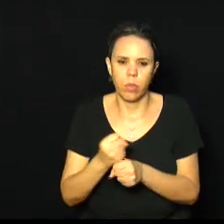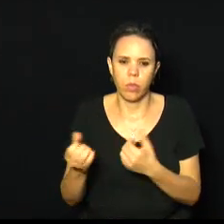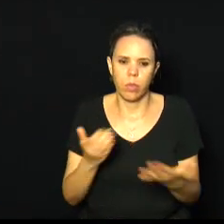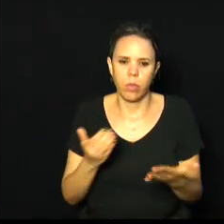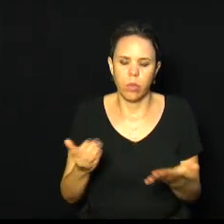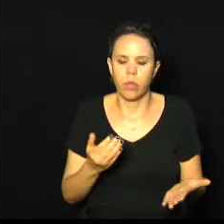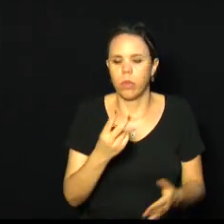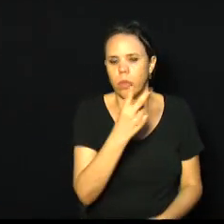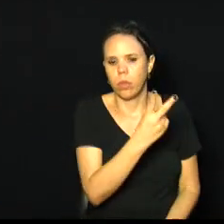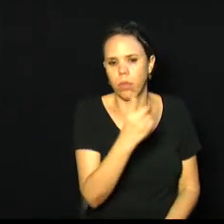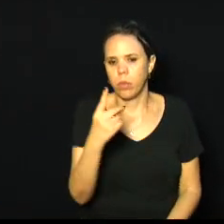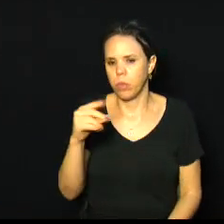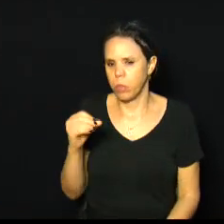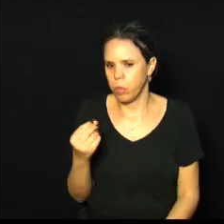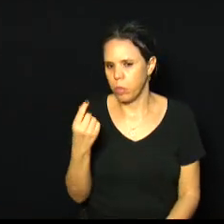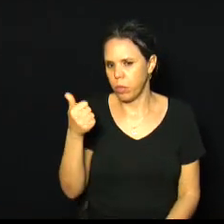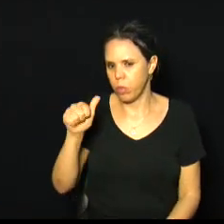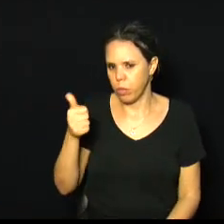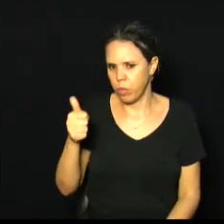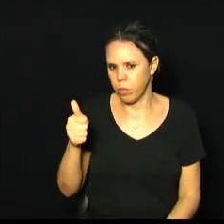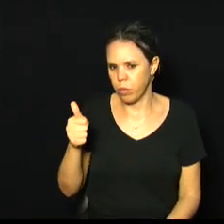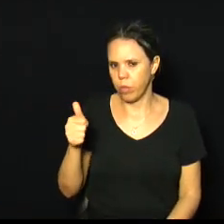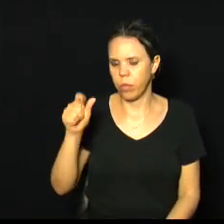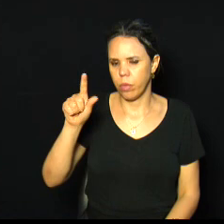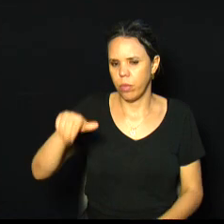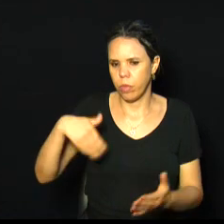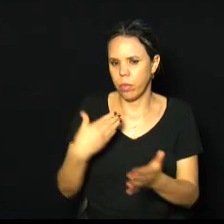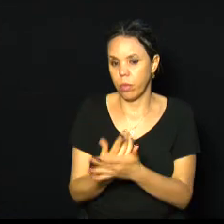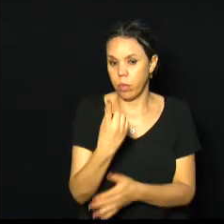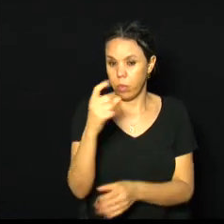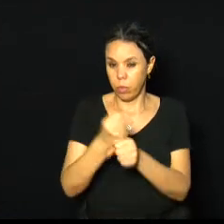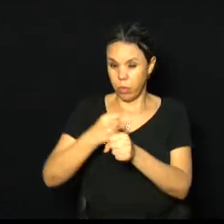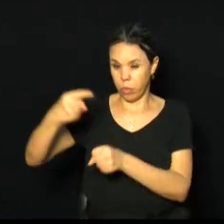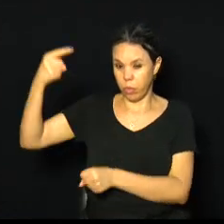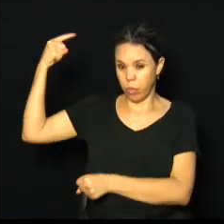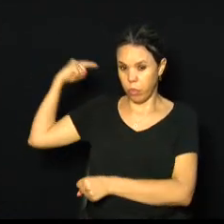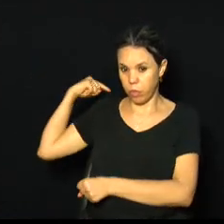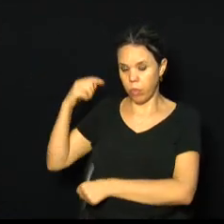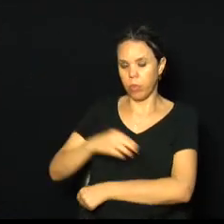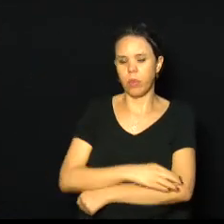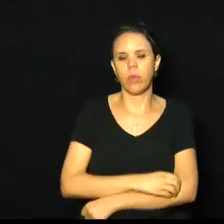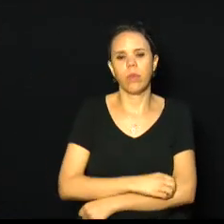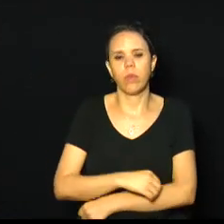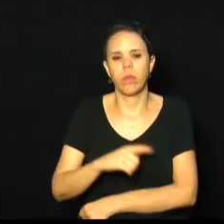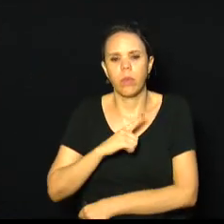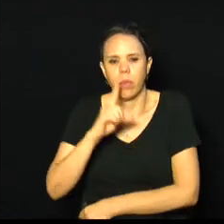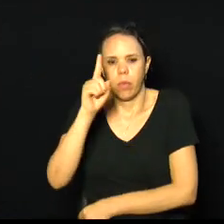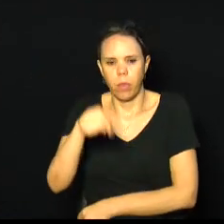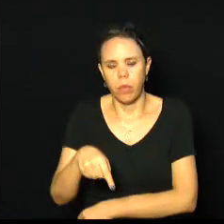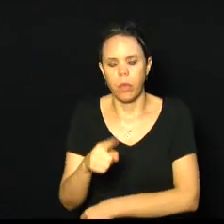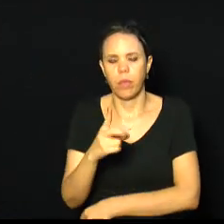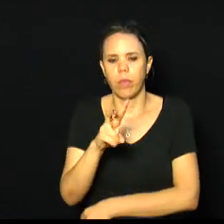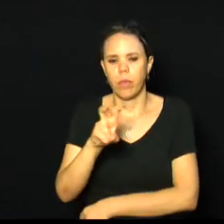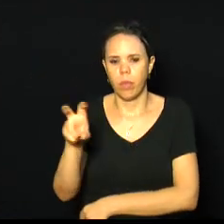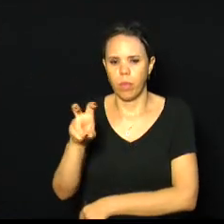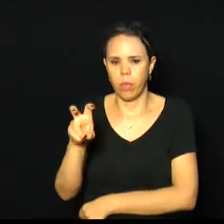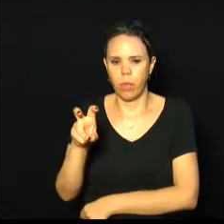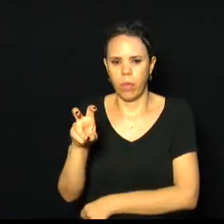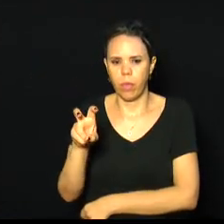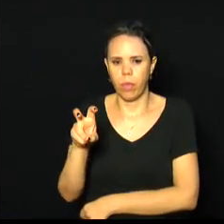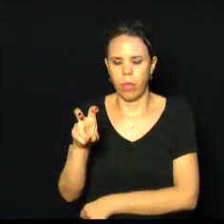em 2011, então exatamente há 10 anos atrás, nós tínhamos